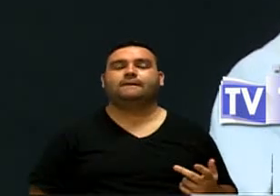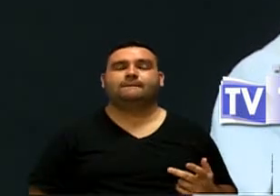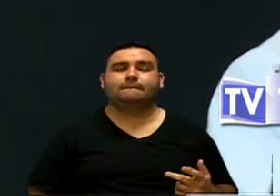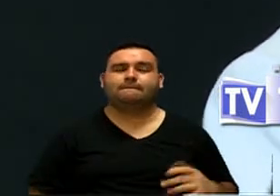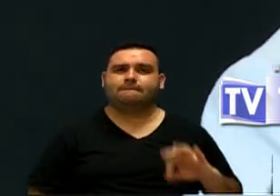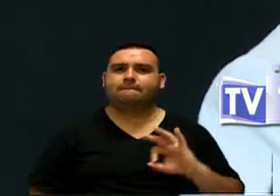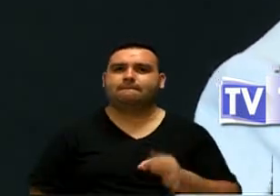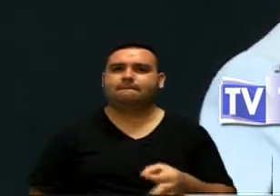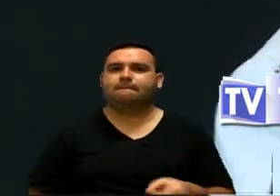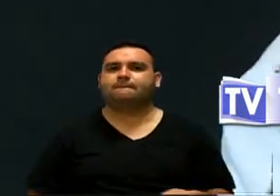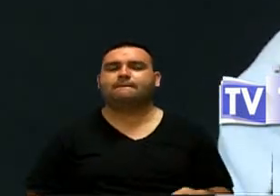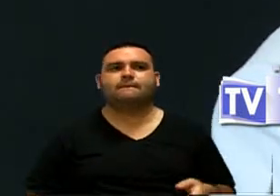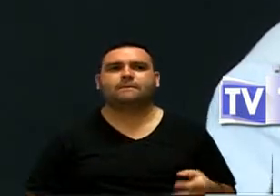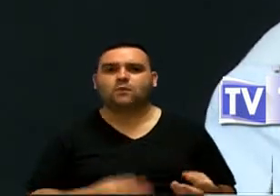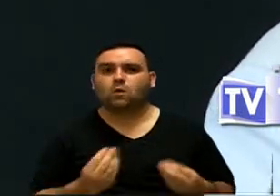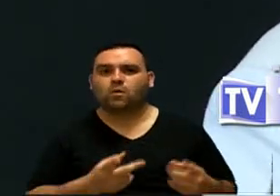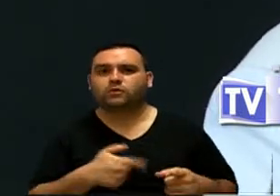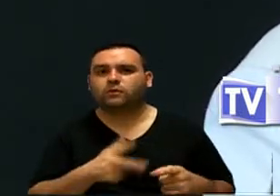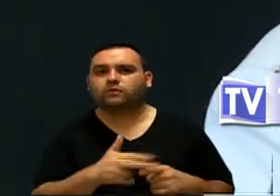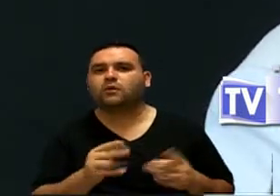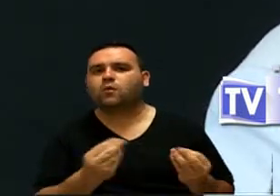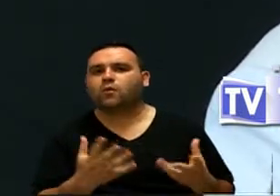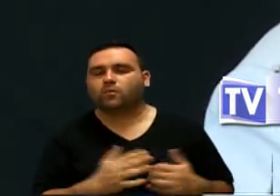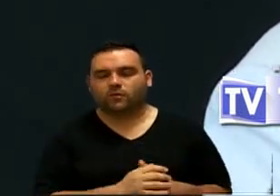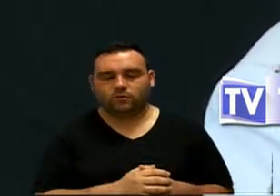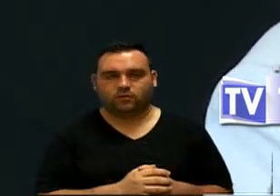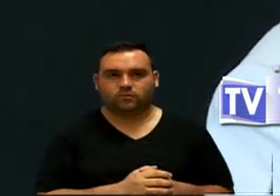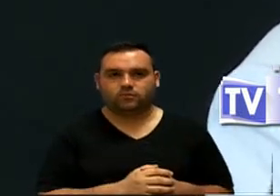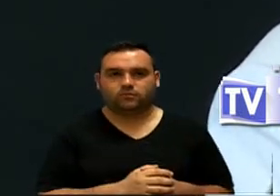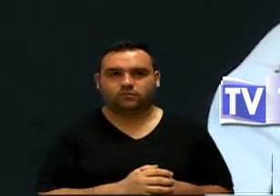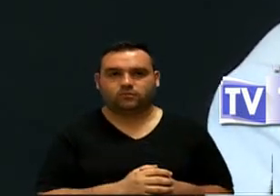Sim, como assim nós ganhamos?